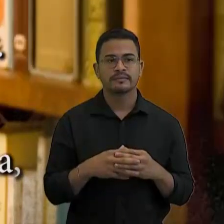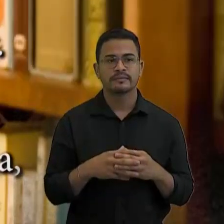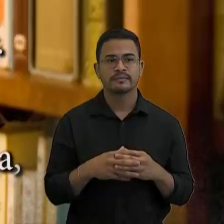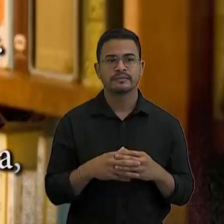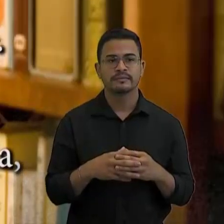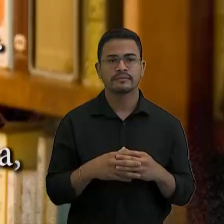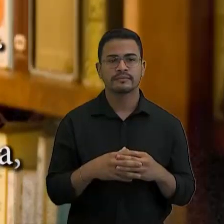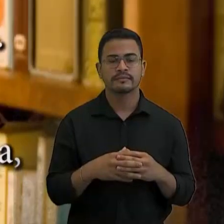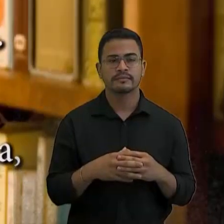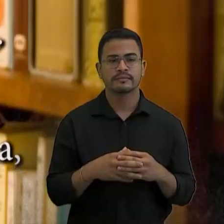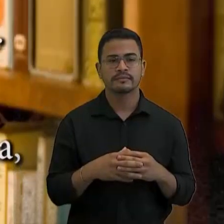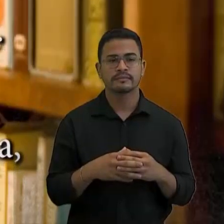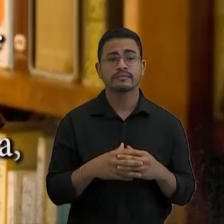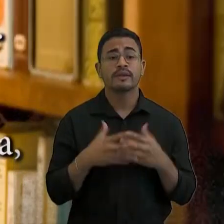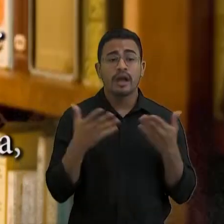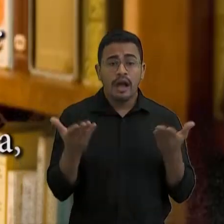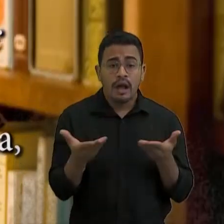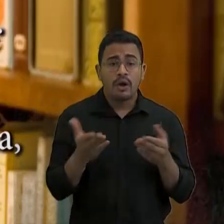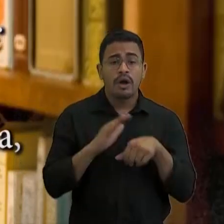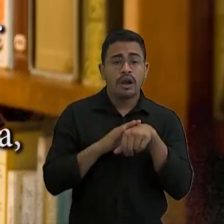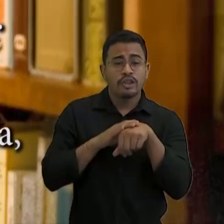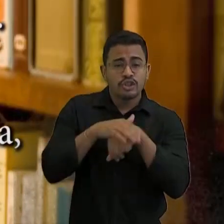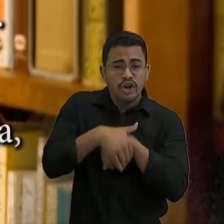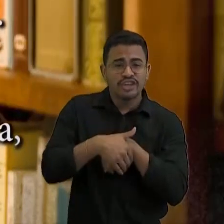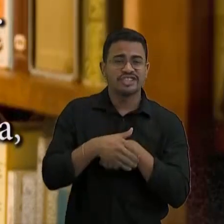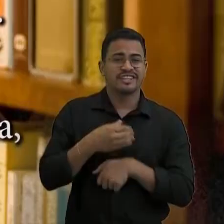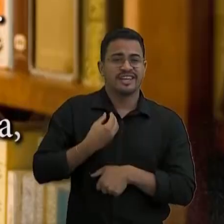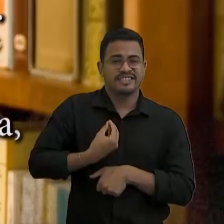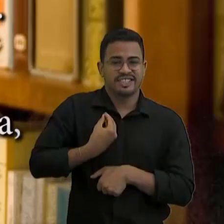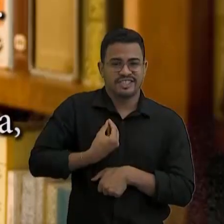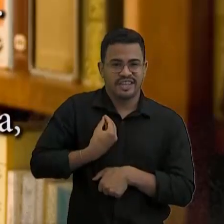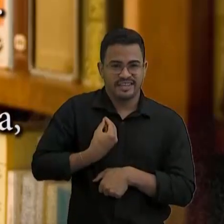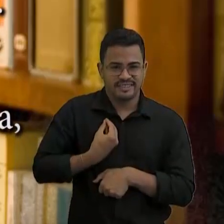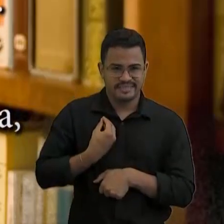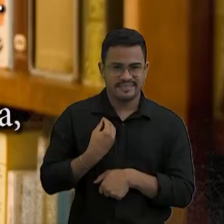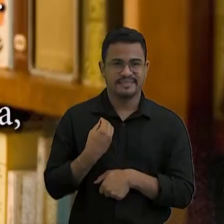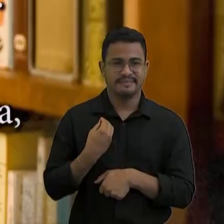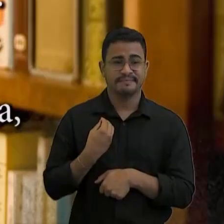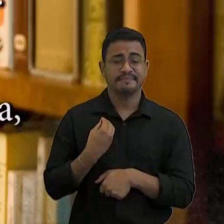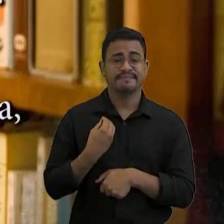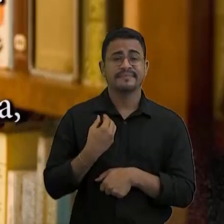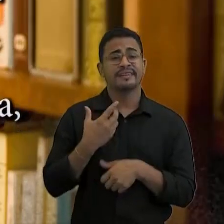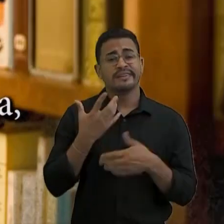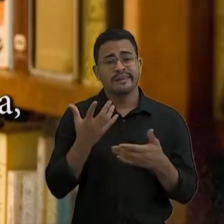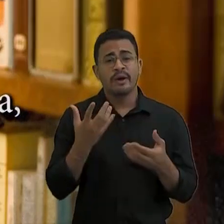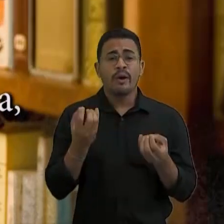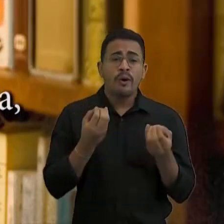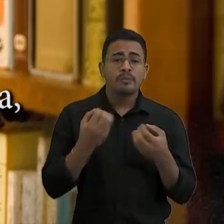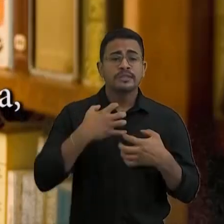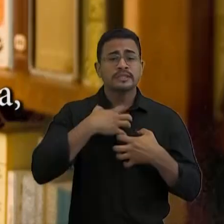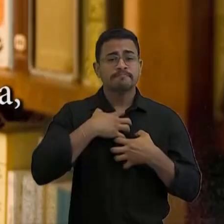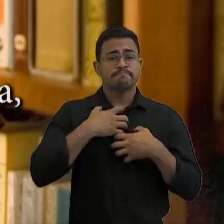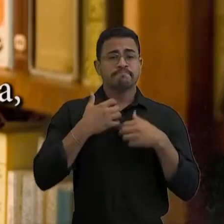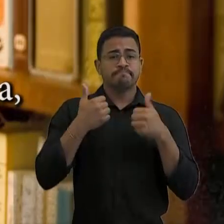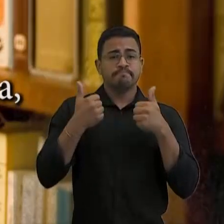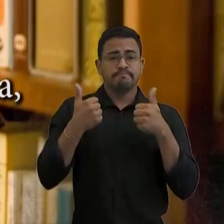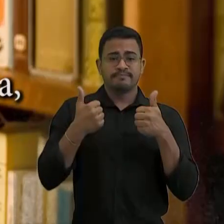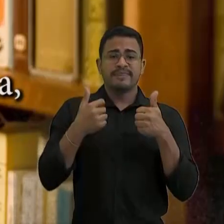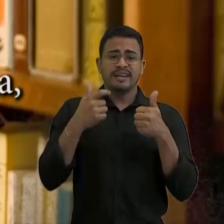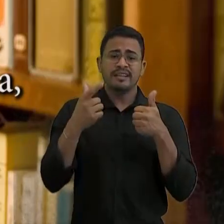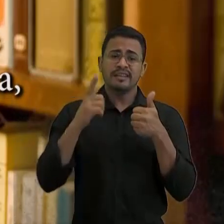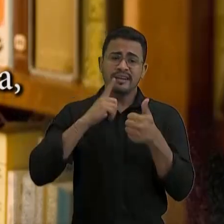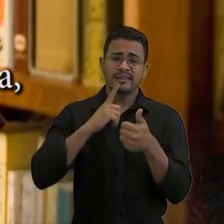Atinjo agora a noite da existência. Um resto de vigor eis me